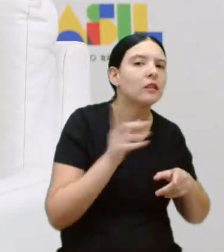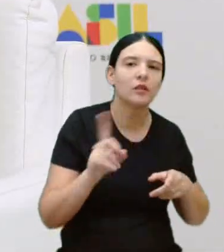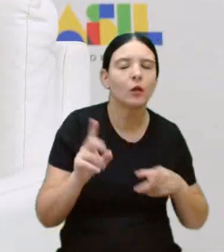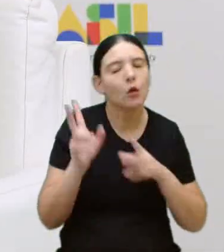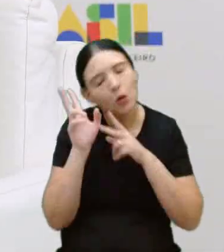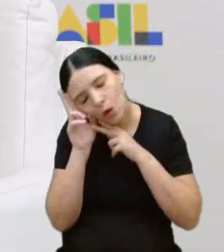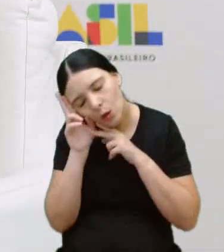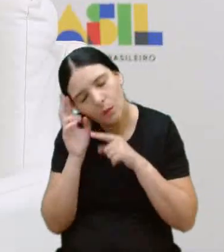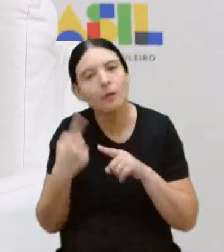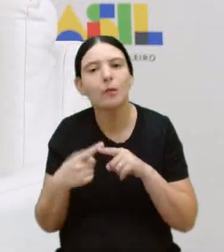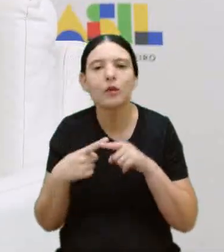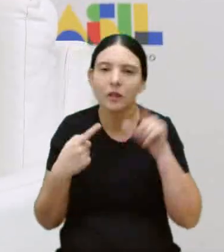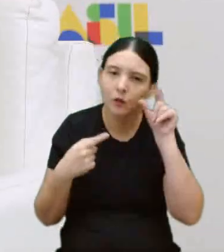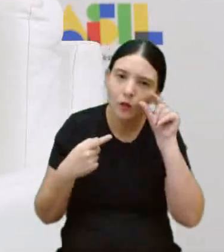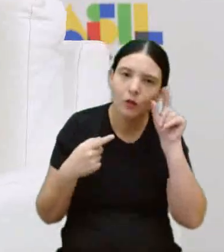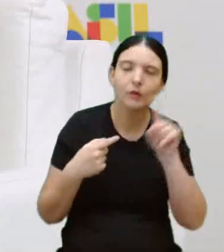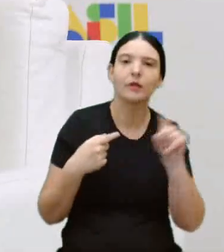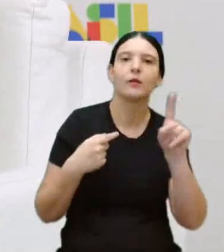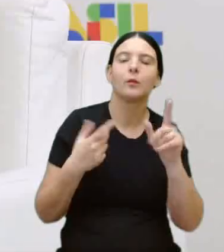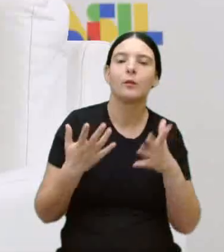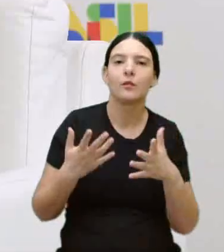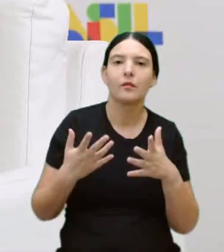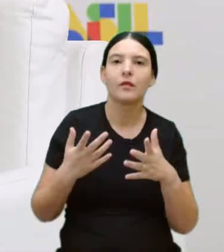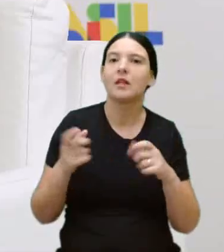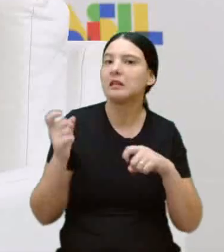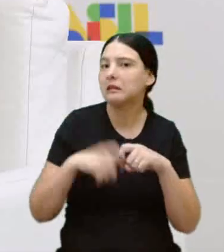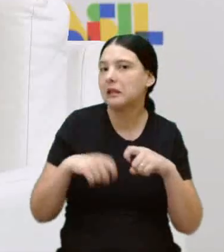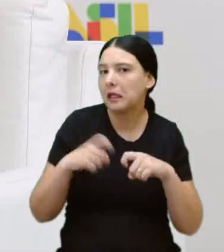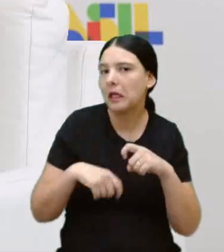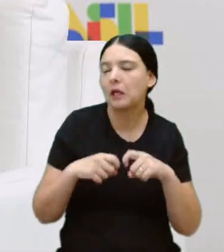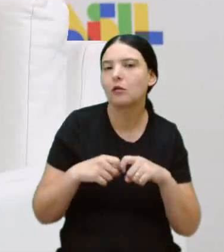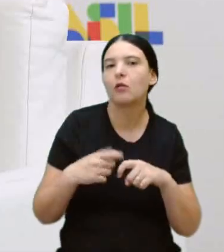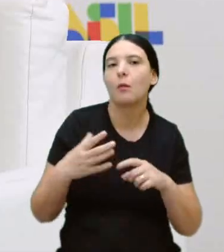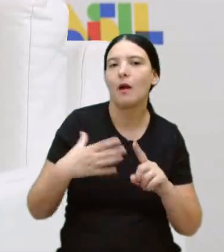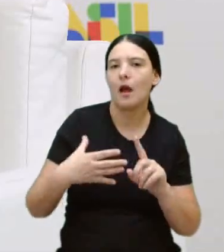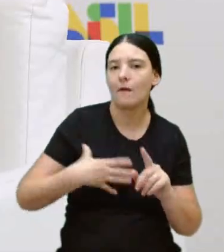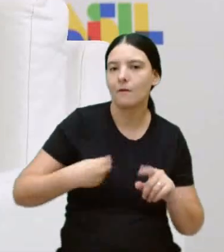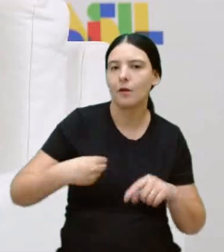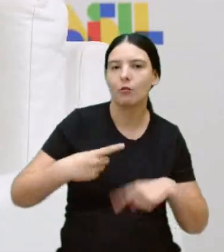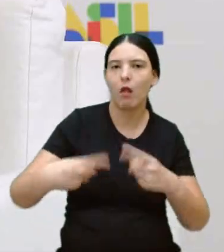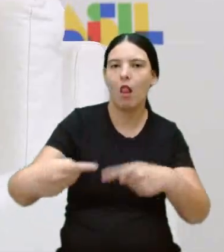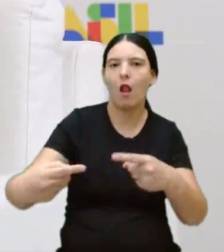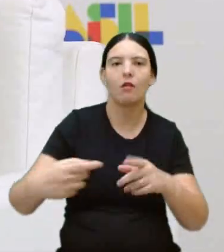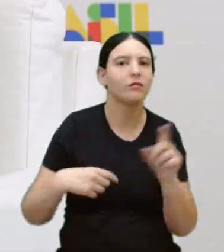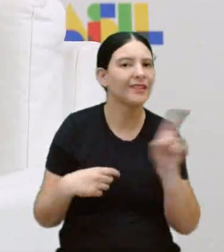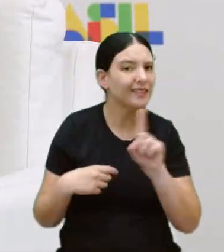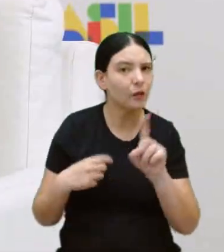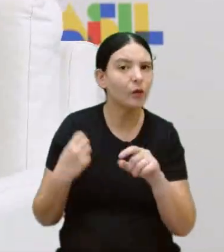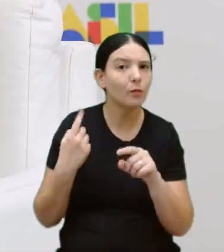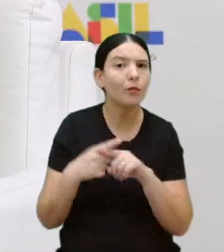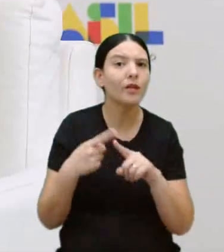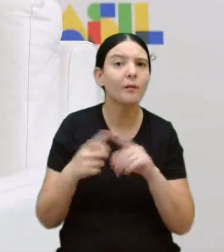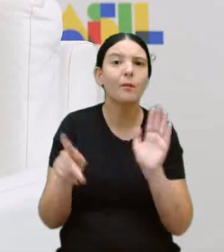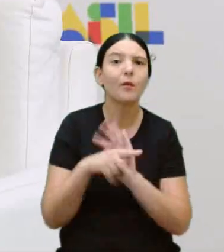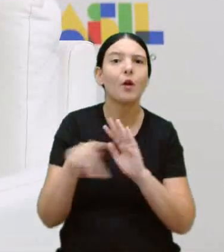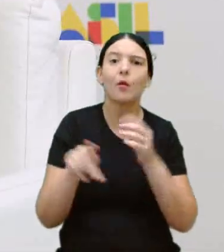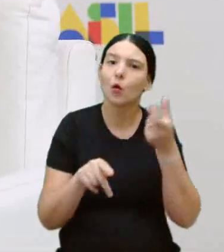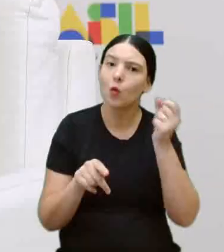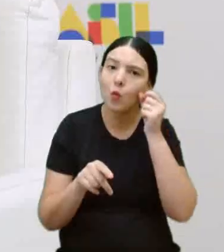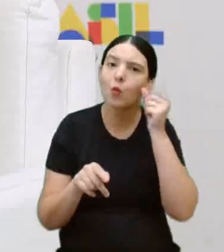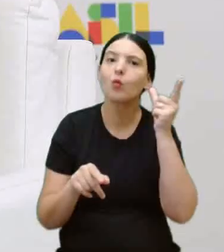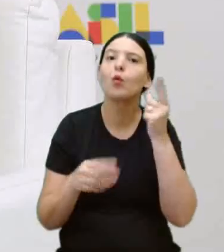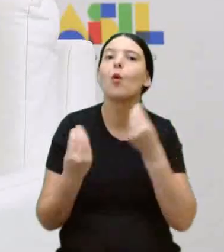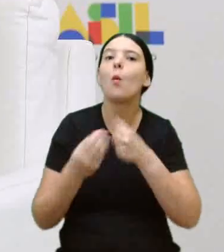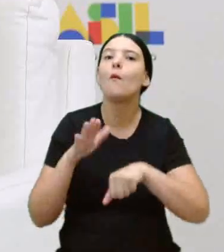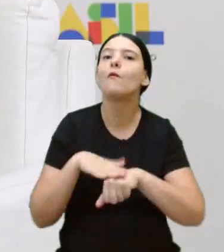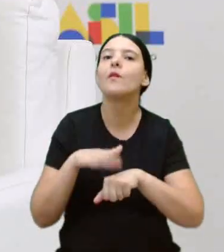sono, né? A gente faz sexo não só para reprodução. Então, isso faz com que a gente tenha cultura, que são modos de fazer. A gente